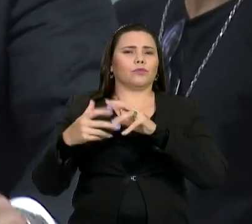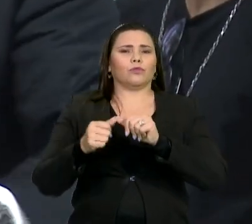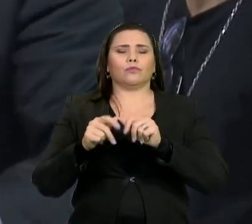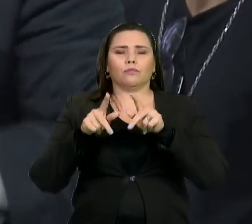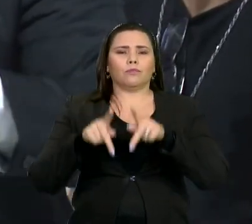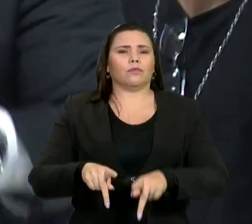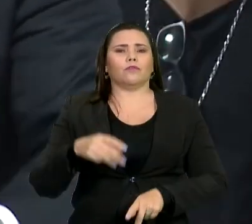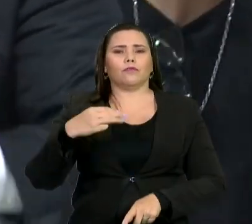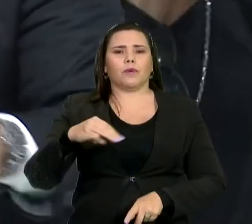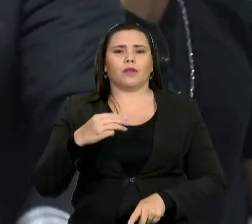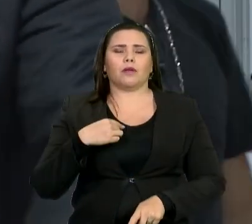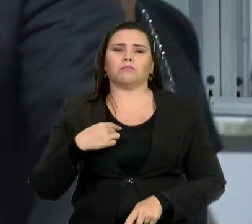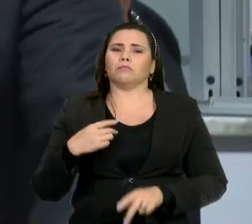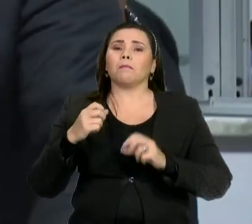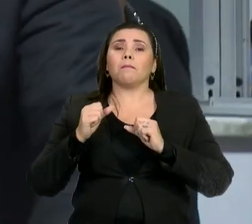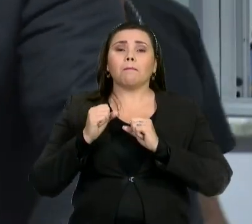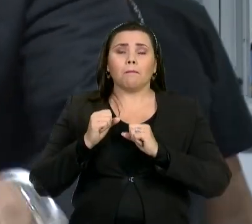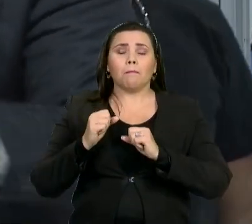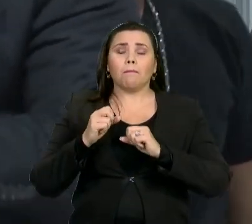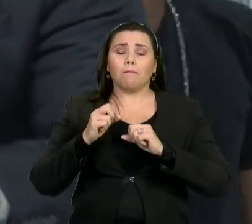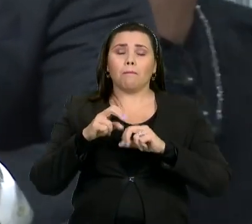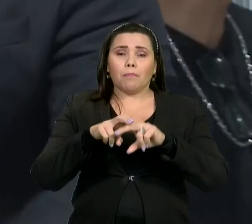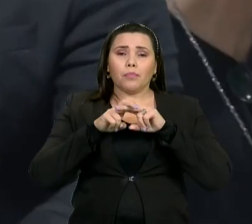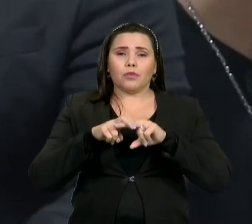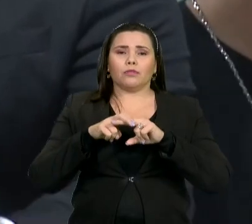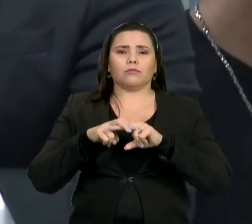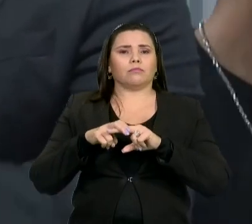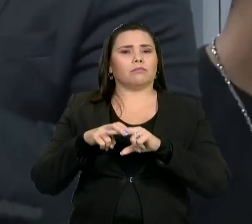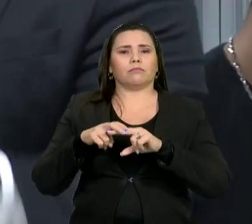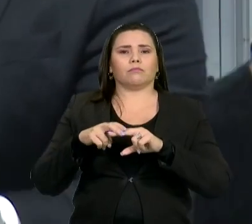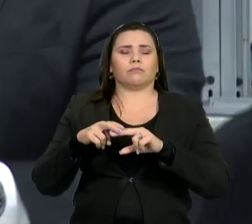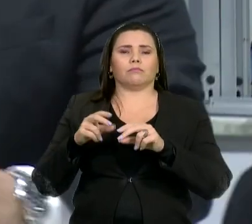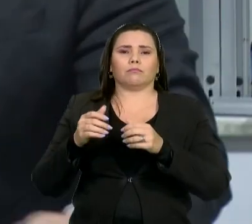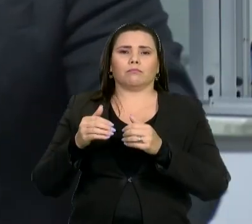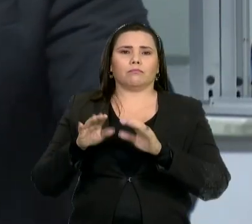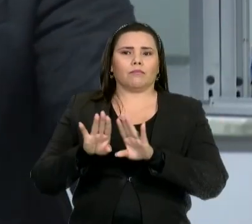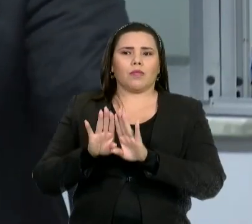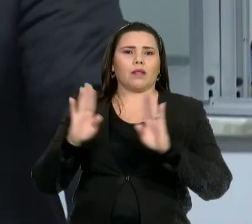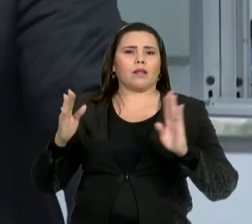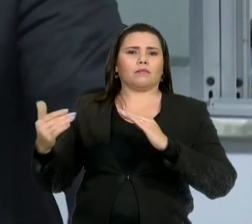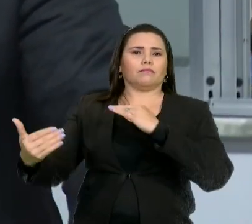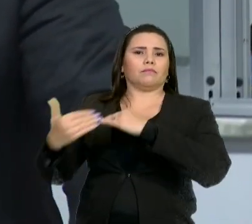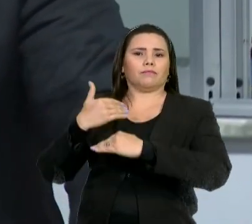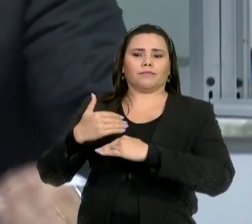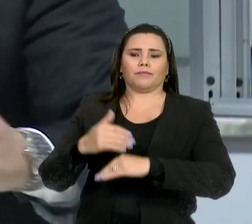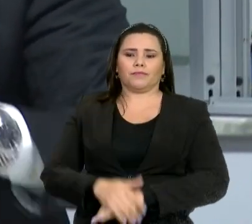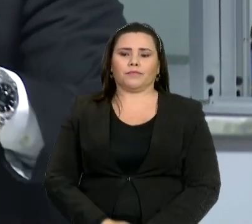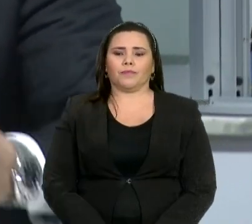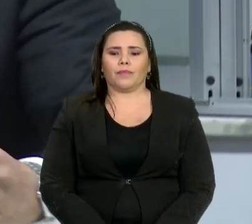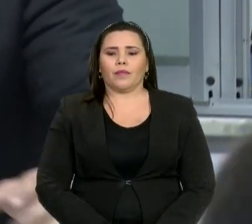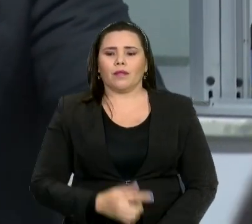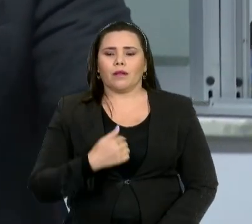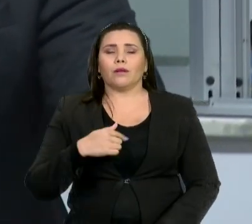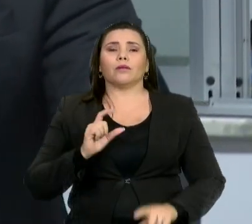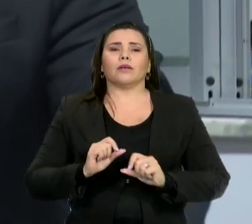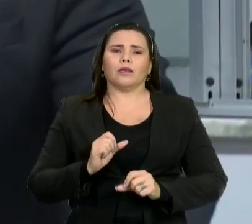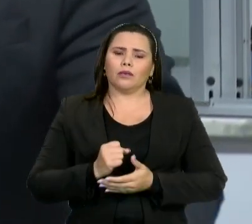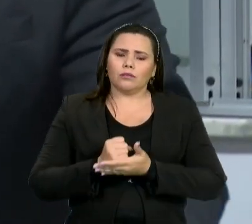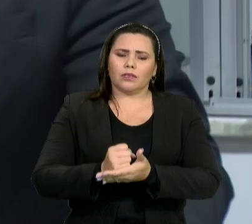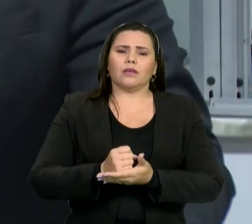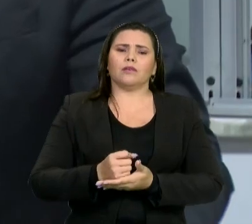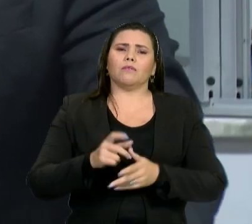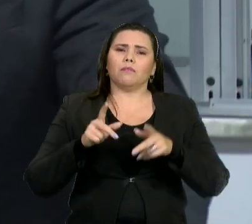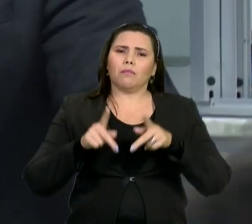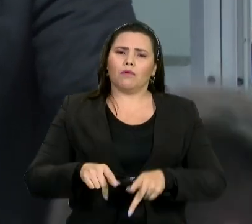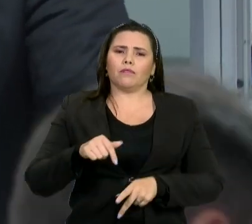gente possa somar esforços em prol dessa região, que tanto contribui, reiteradamente falando, com a economia do